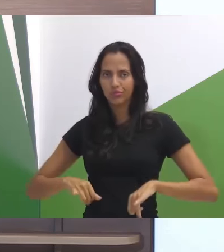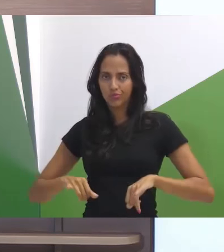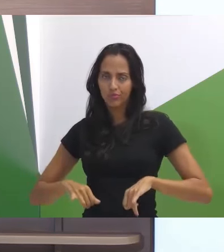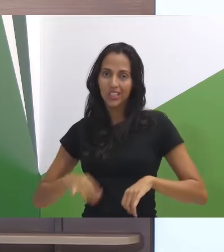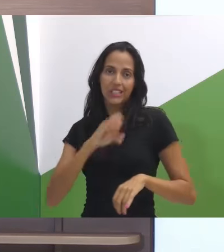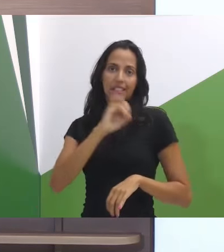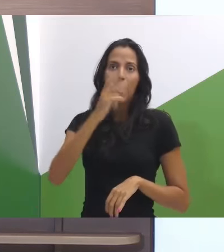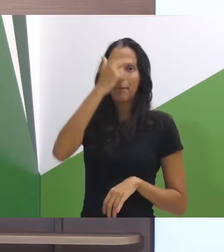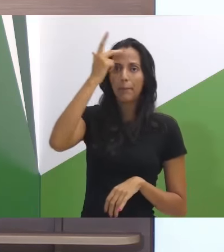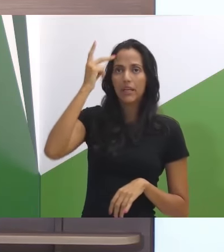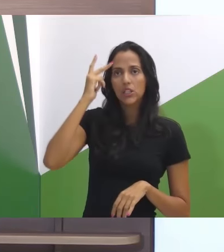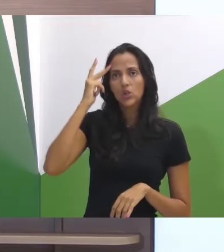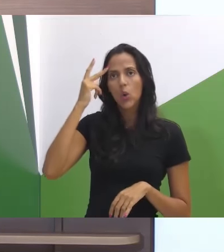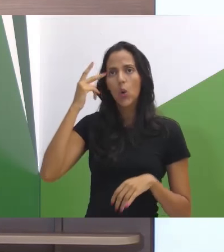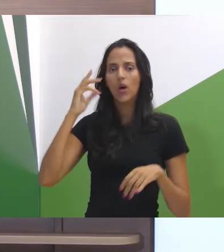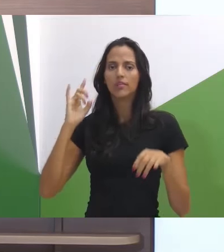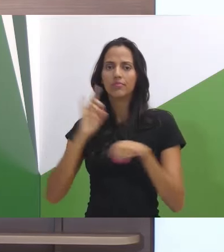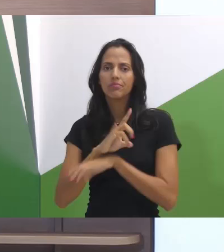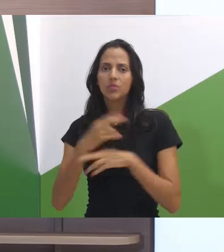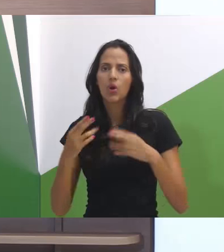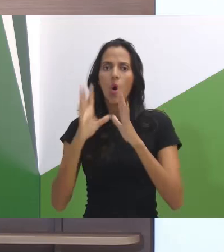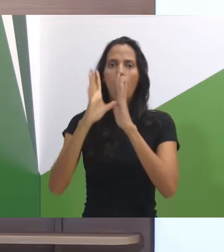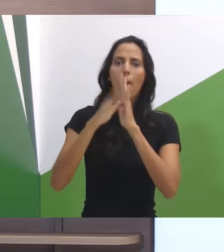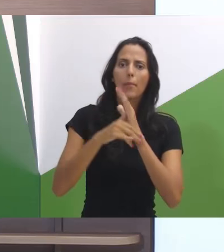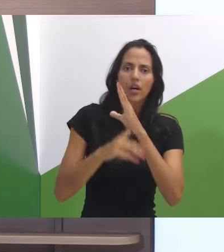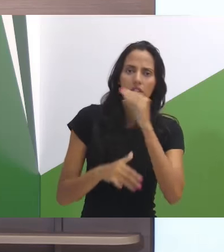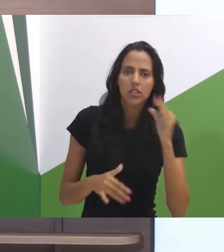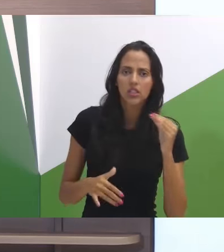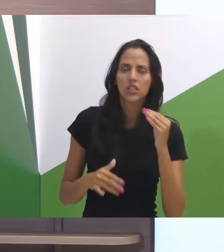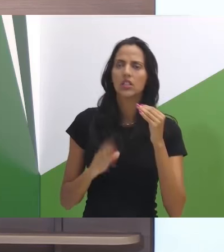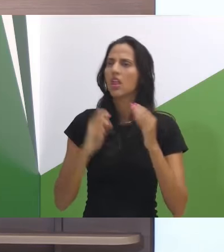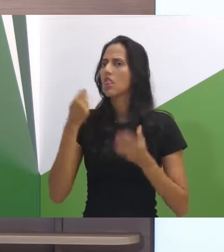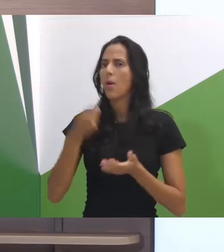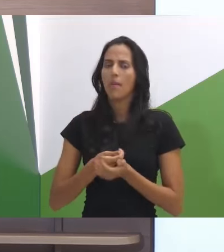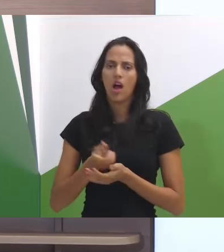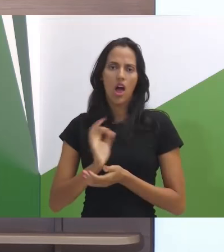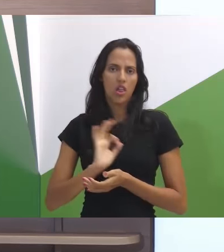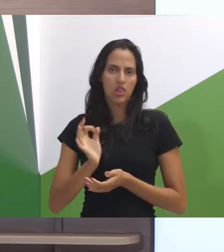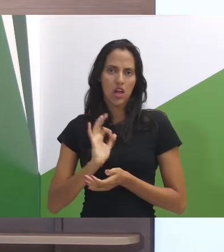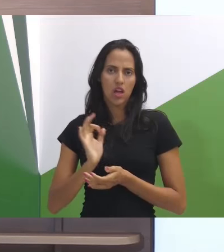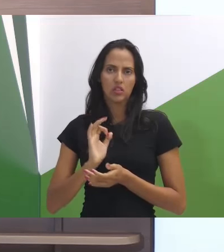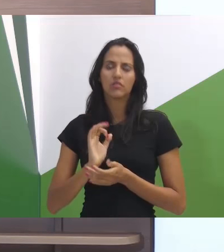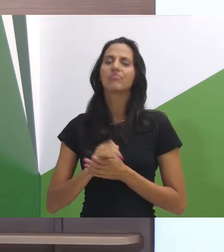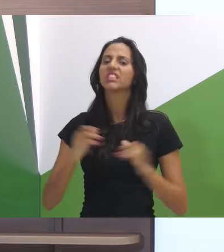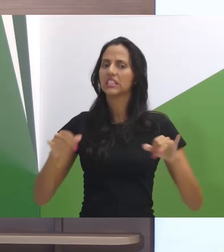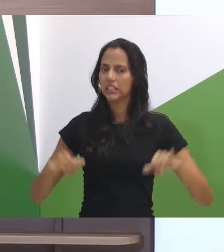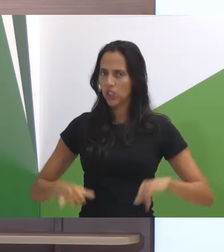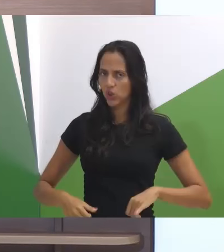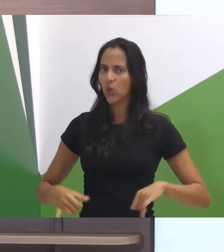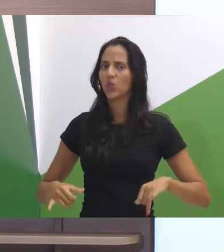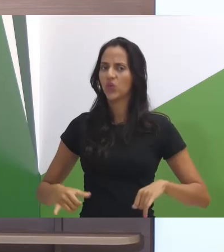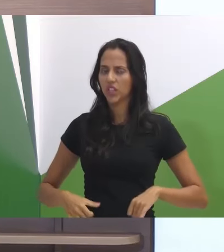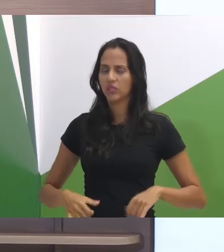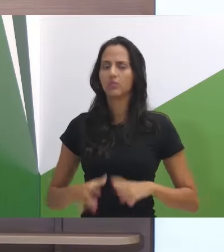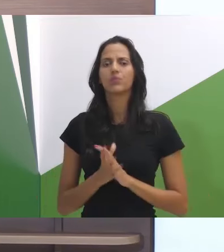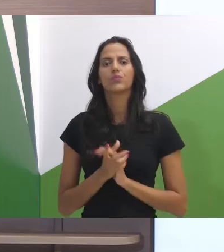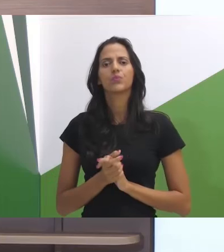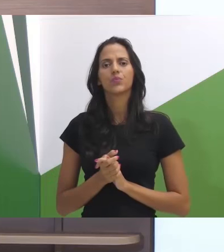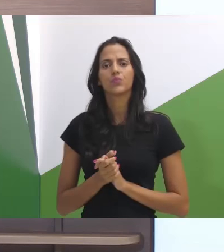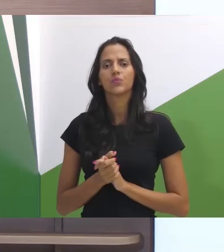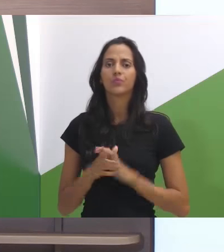Praticasse adultério Rapitasse uma criança Não pagasse uma dívida Ou fosse prisioneira de guerra Então O